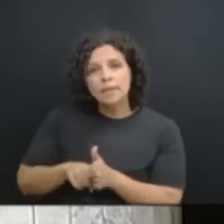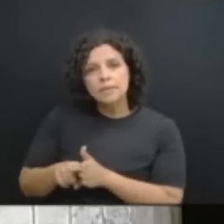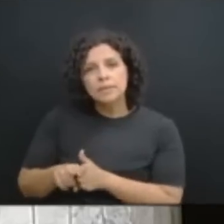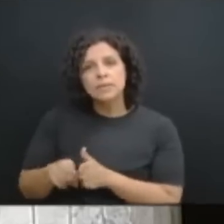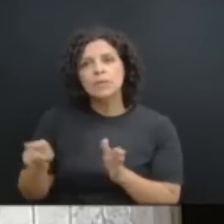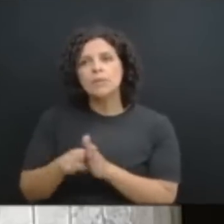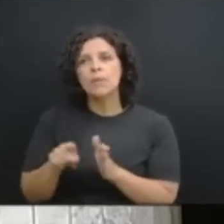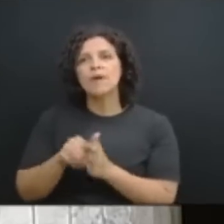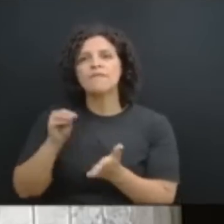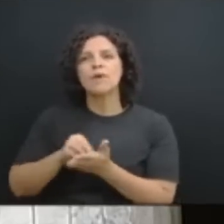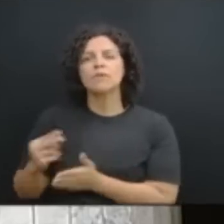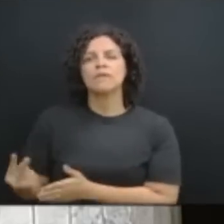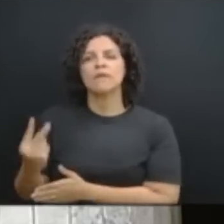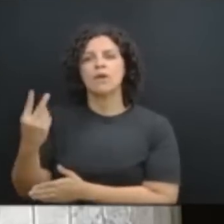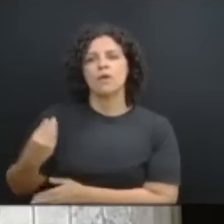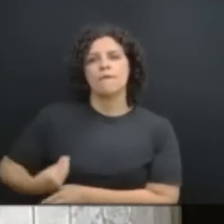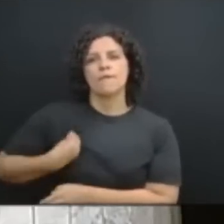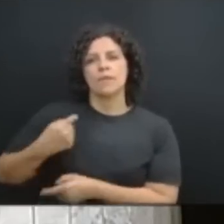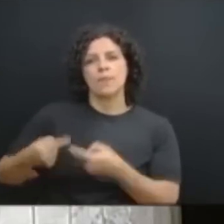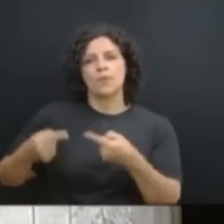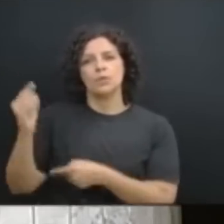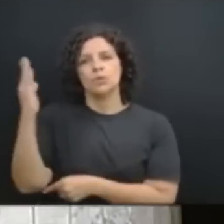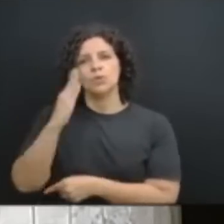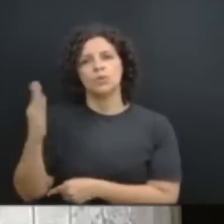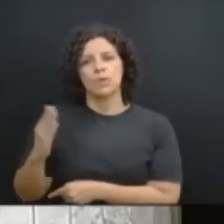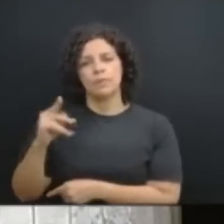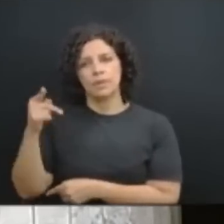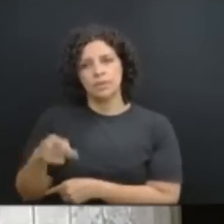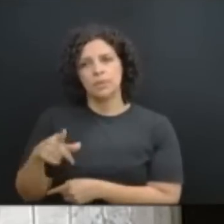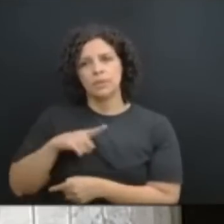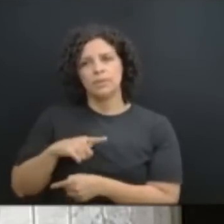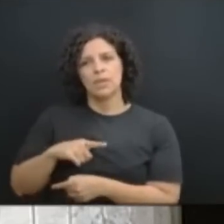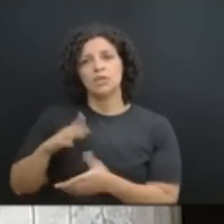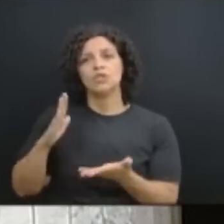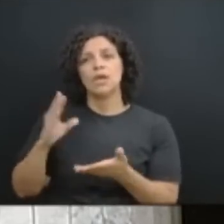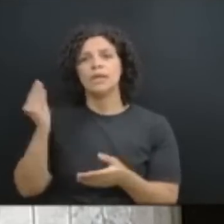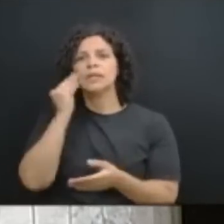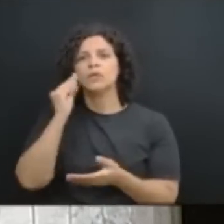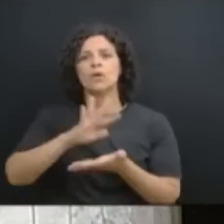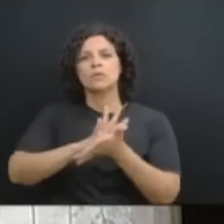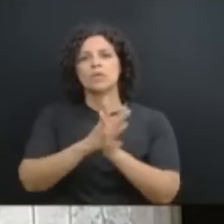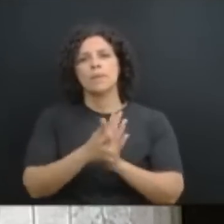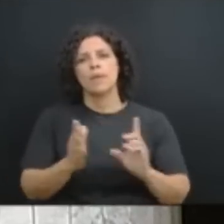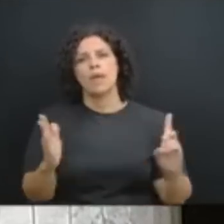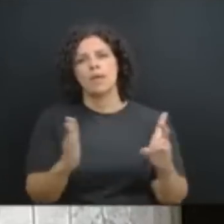desvalorização da vida, que é uma política nacional no nosso país desde o extermínio dos índios.